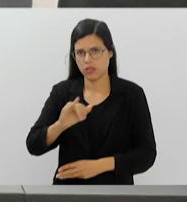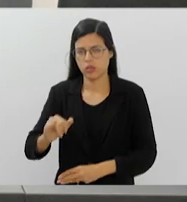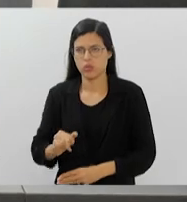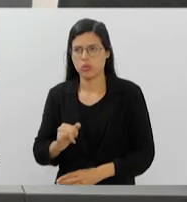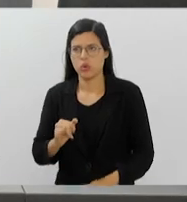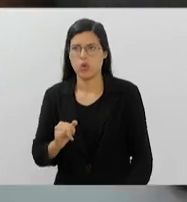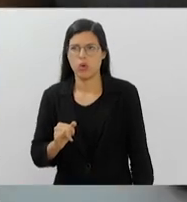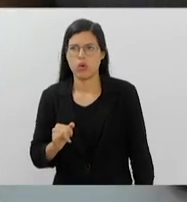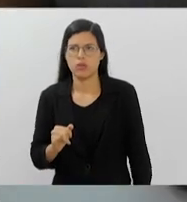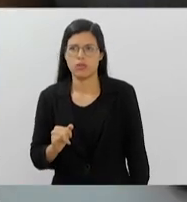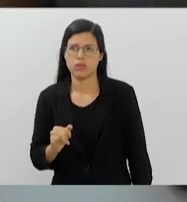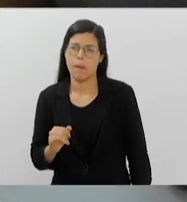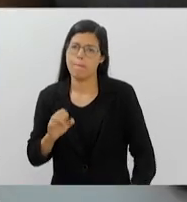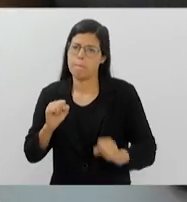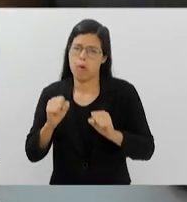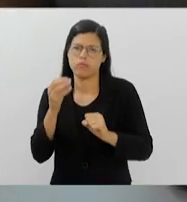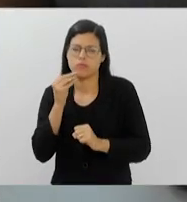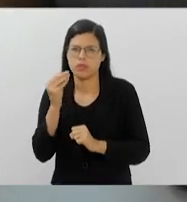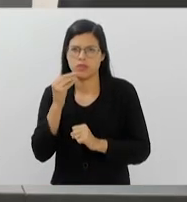em vigor em 1º de fevereiro